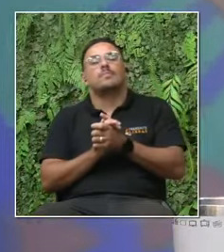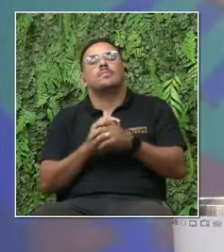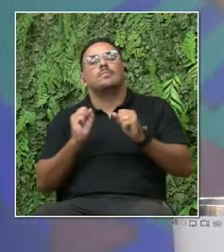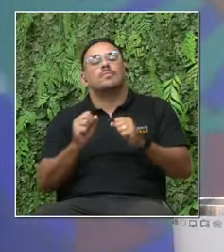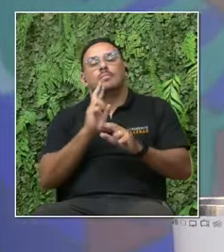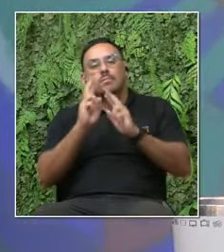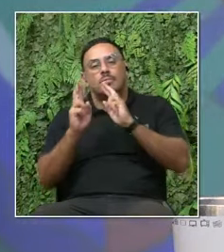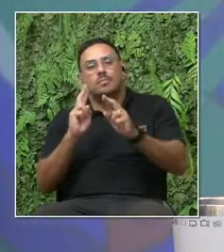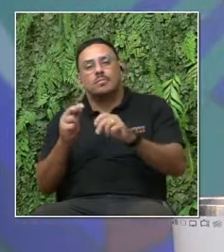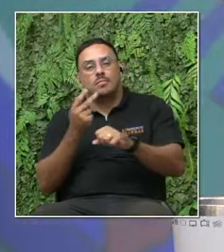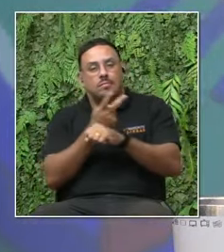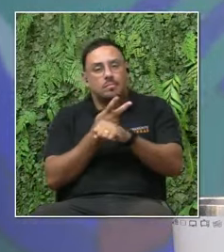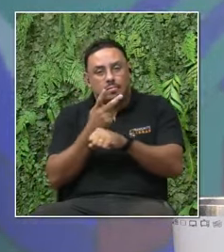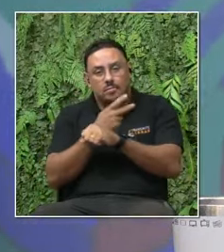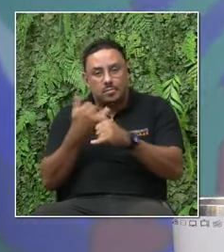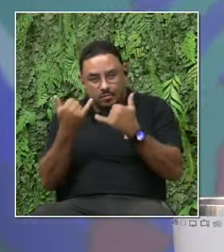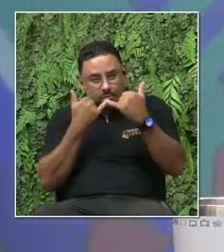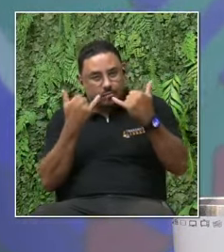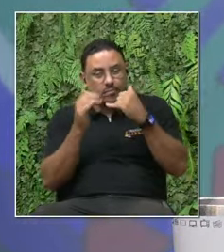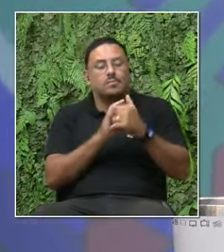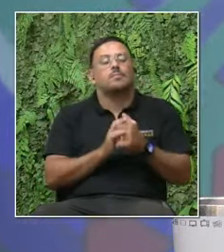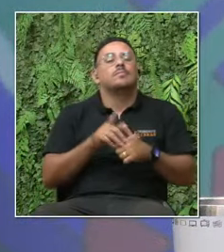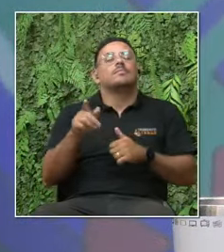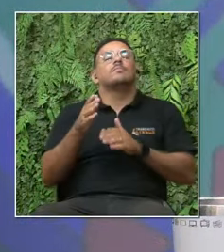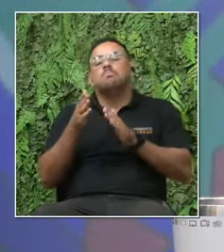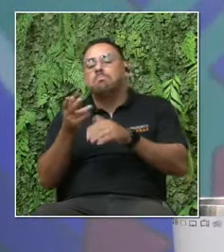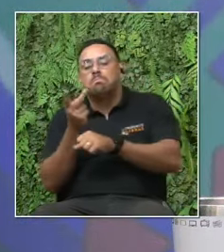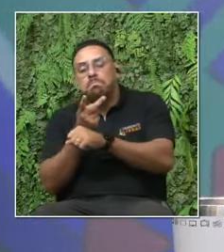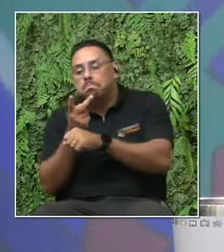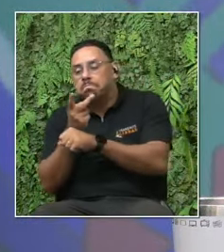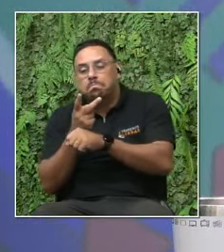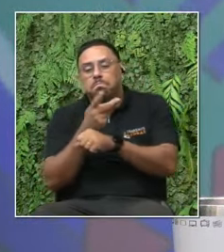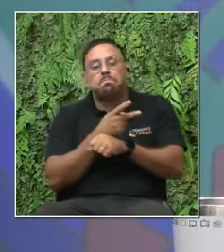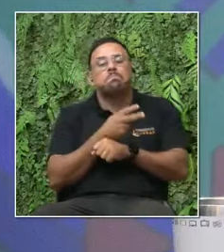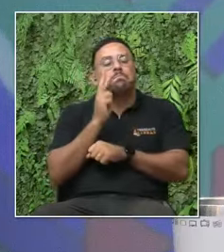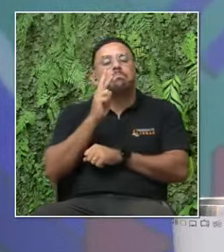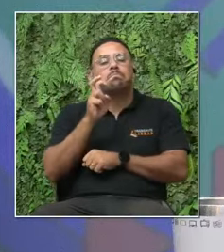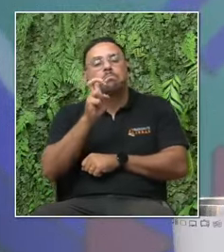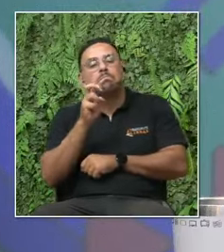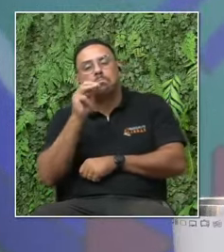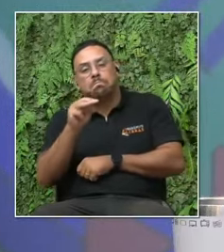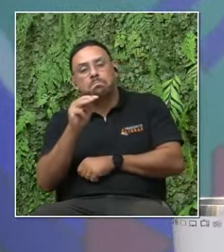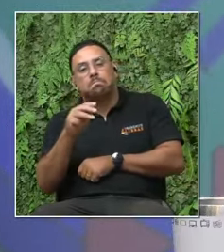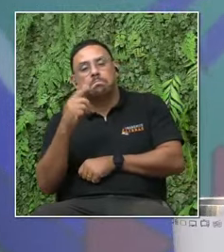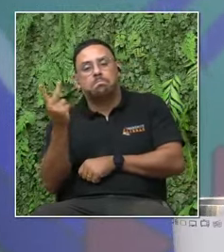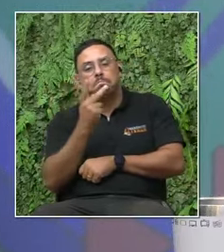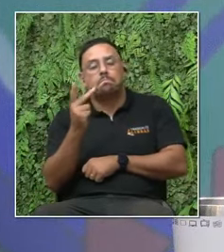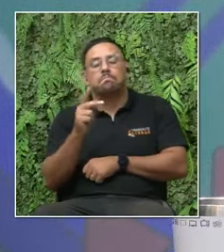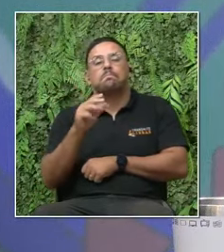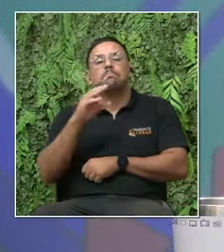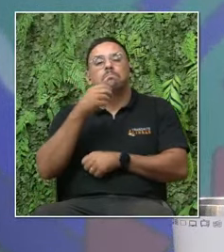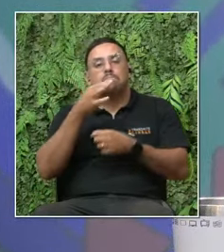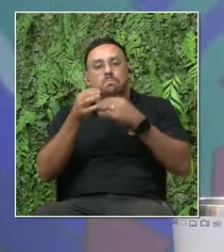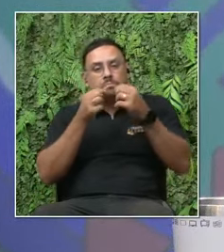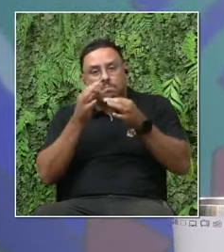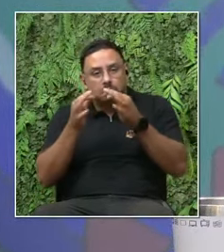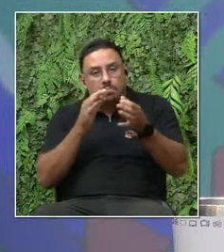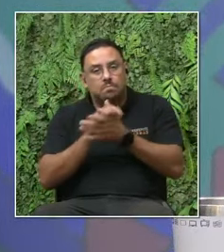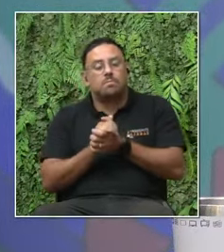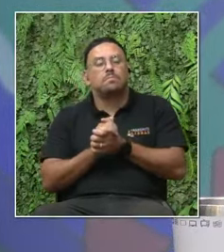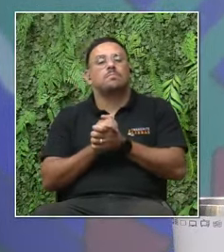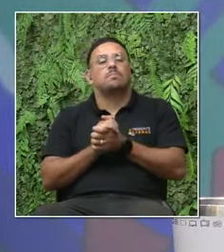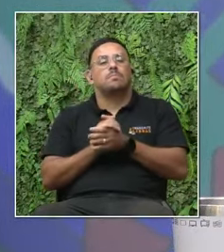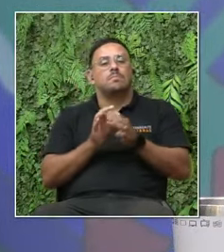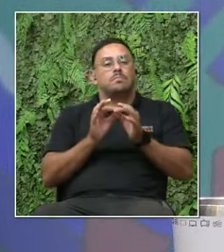repórter é caçar notícia então vocês estão embaixo estão caçando notícia vou dar aí 5 minutos pros nossos dois comentaristas montarem